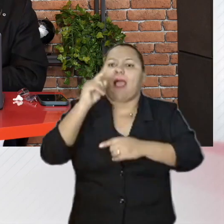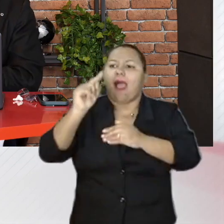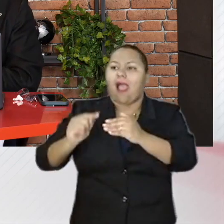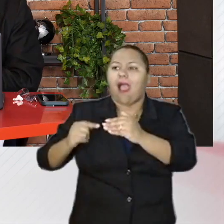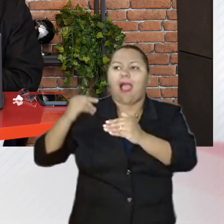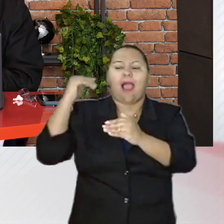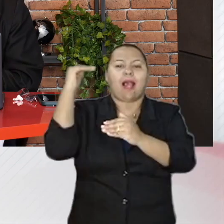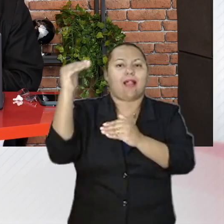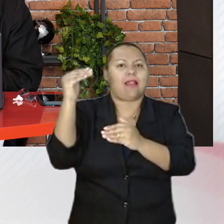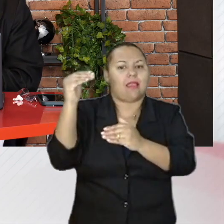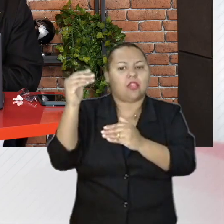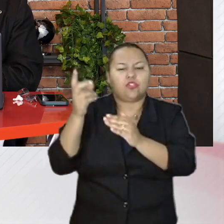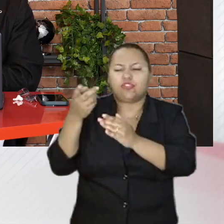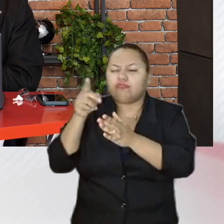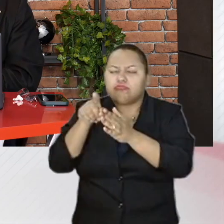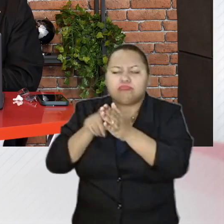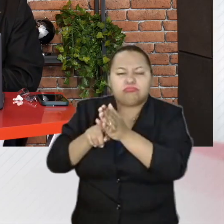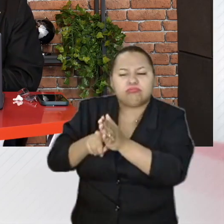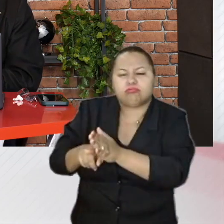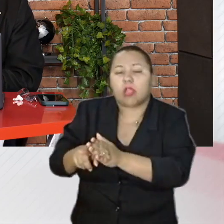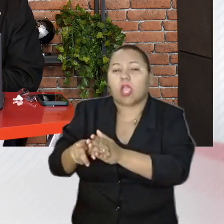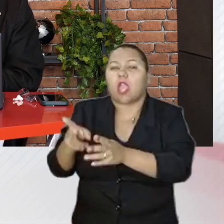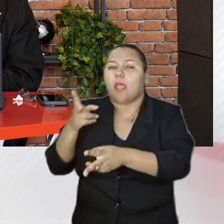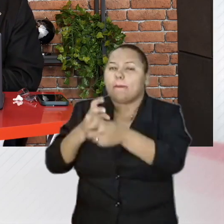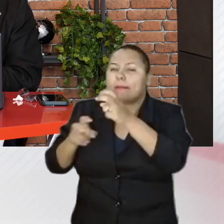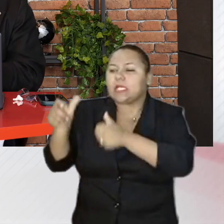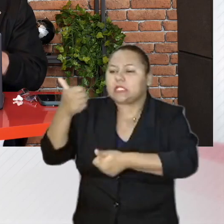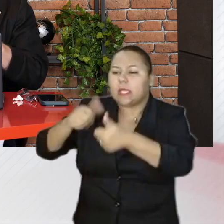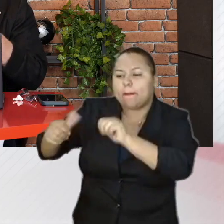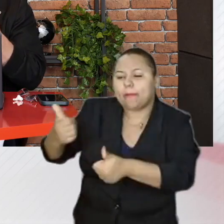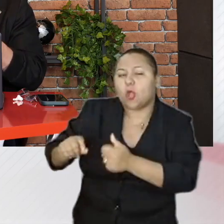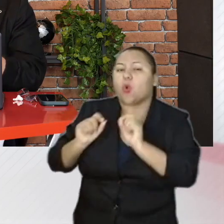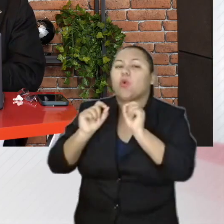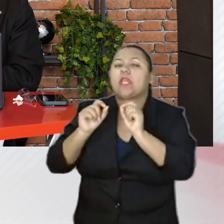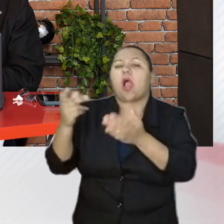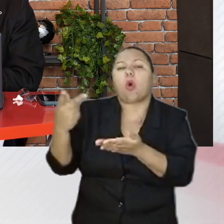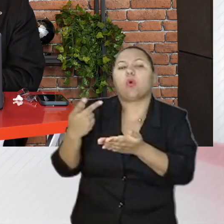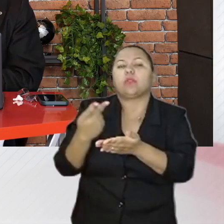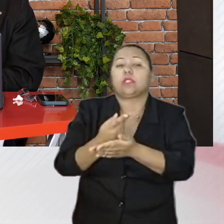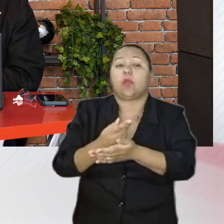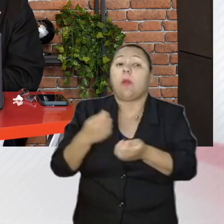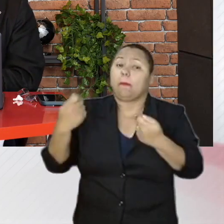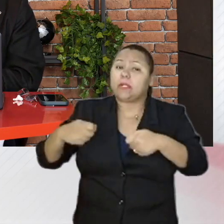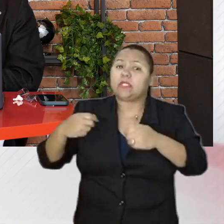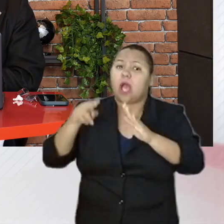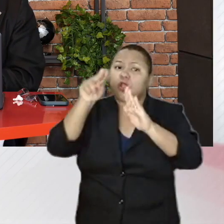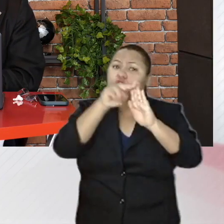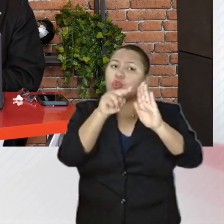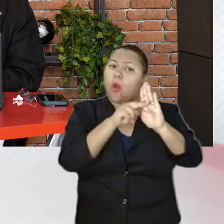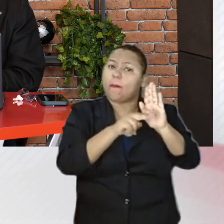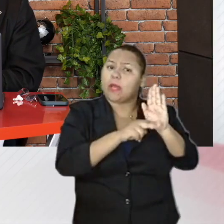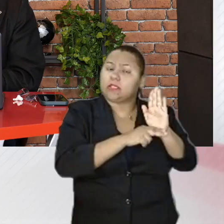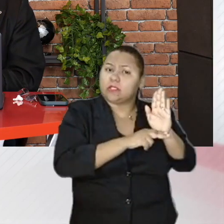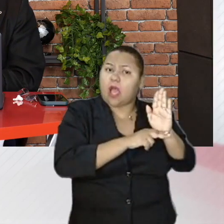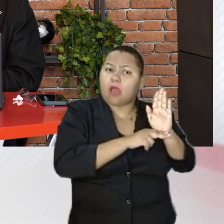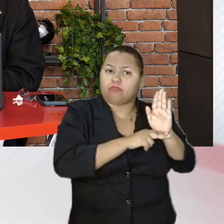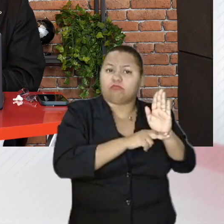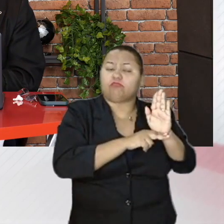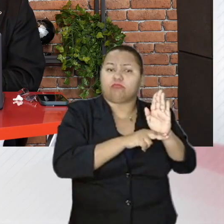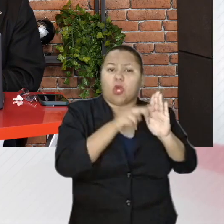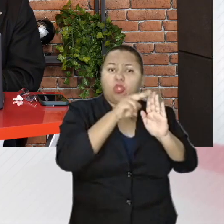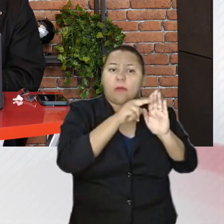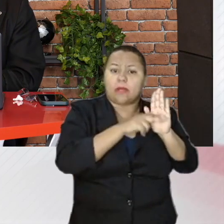aconteceu, ela tem a função também de normatizar as apostas, porque você